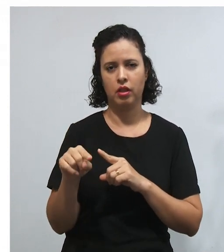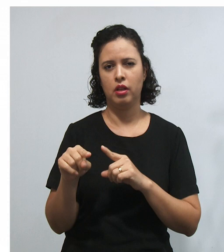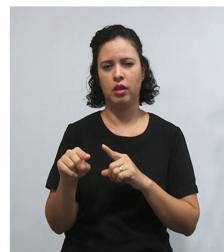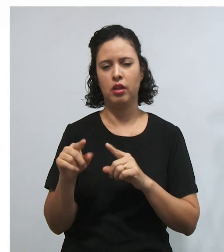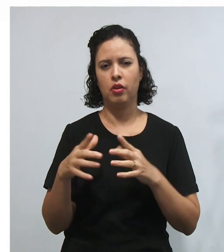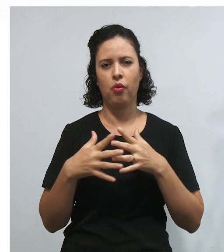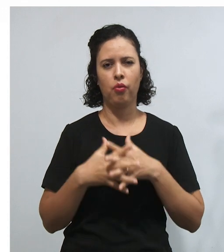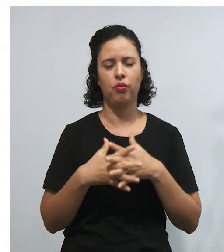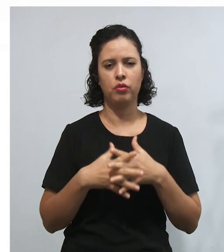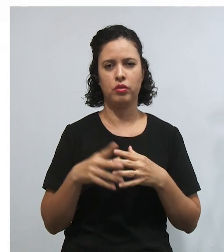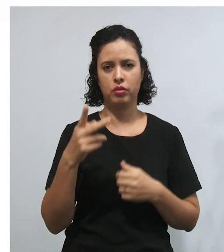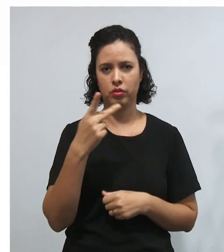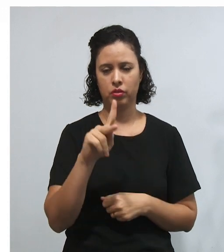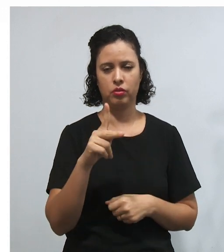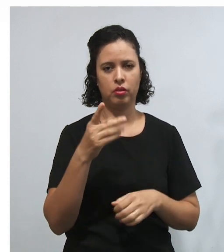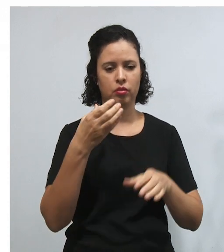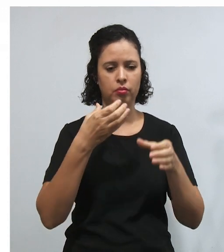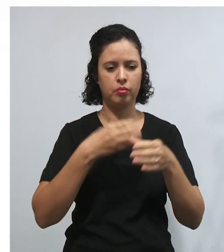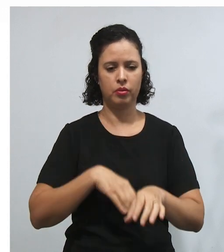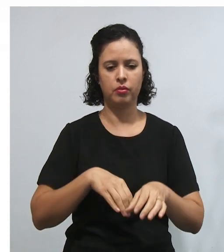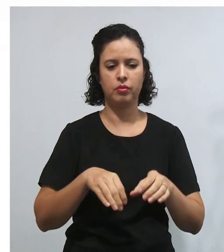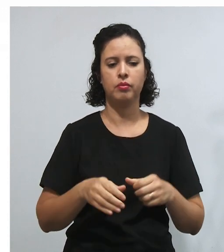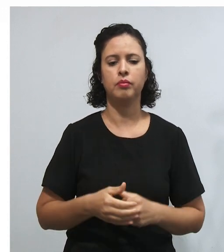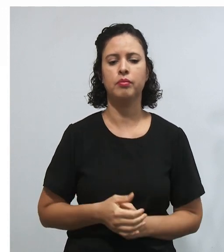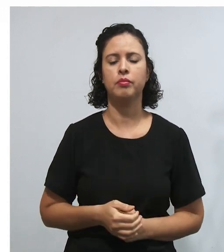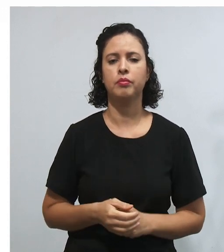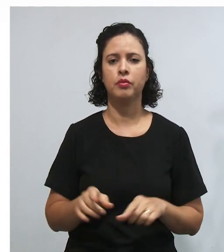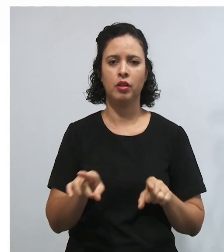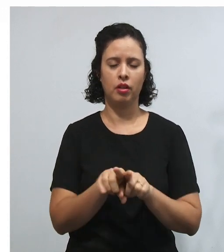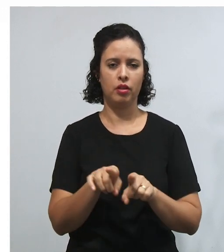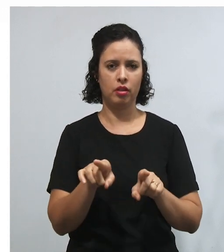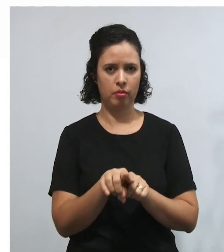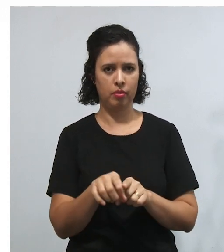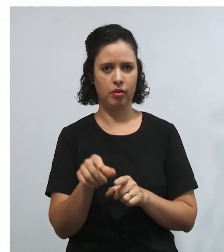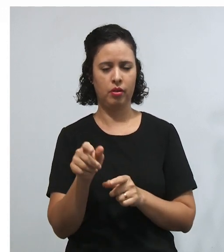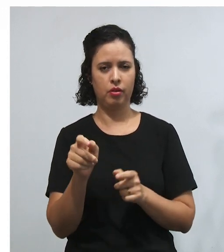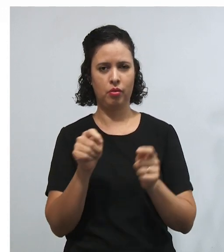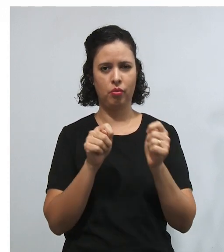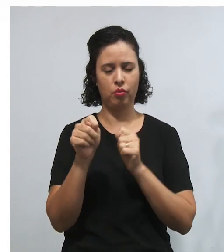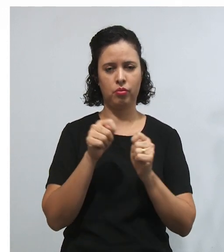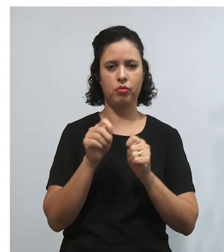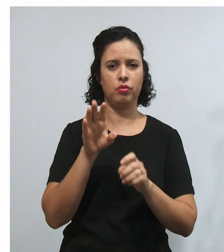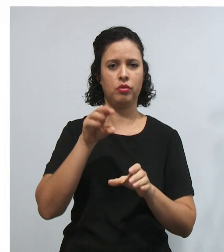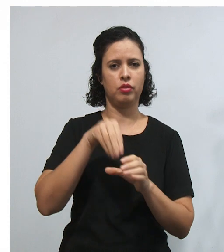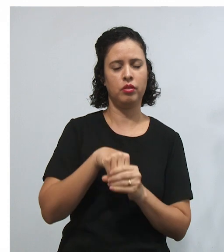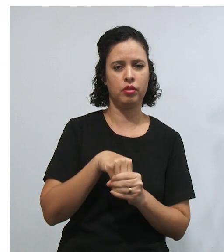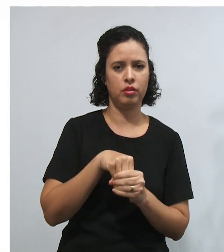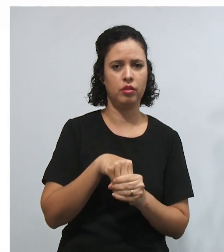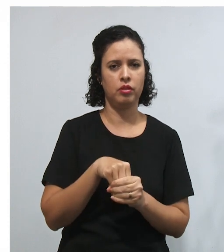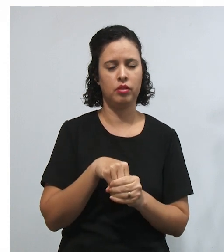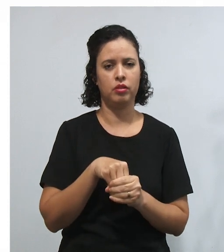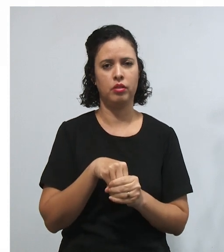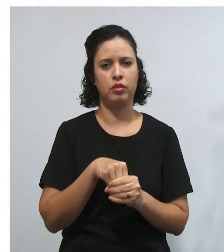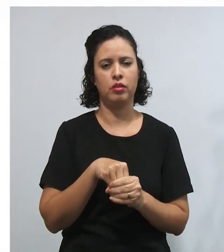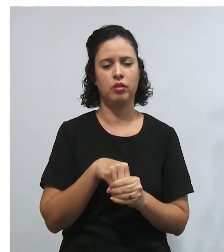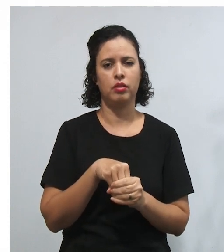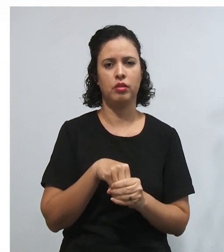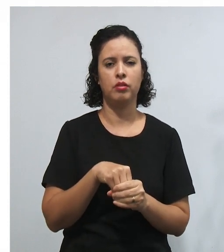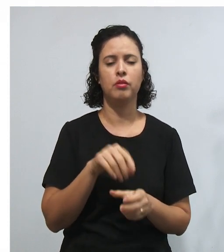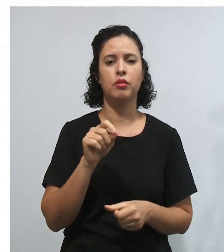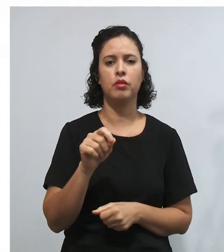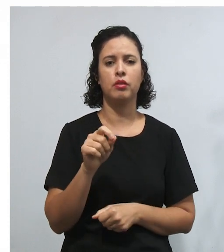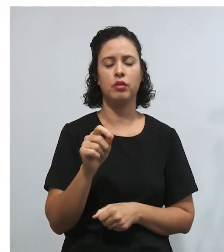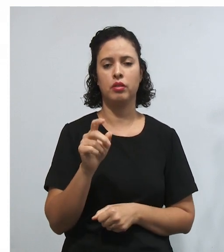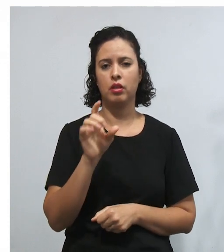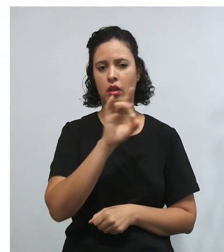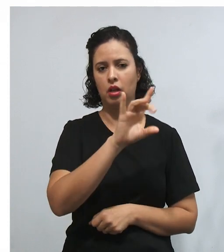confundir nas suas provas, tá certo? E o controle interno, ou seja, aquele que o órgão faz dentro dele mesmo, ou